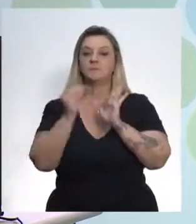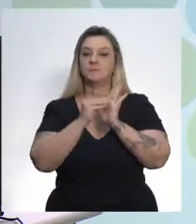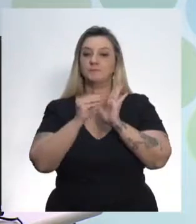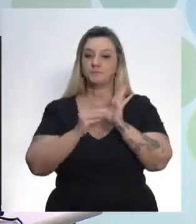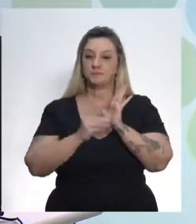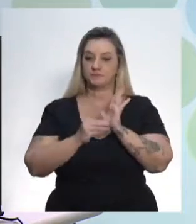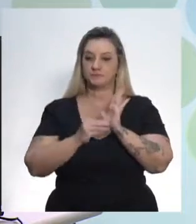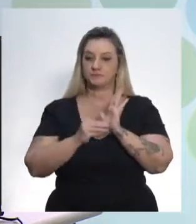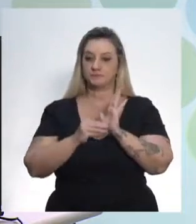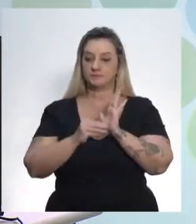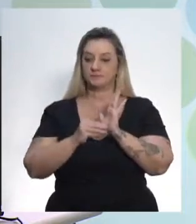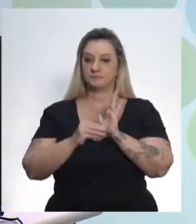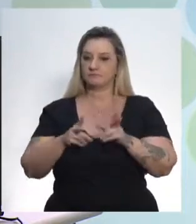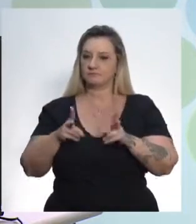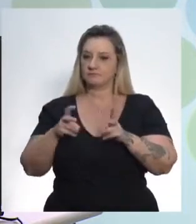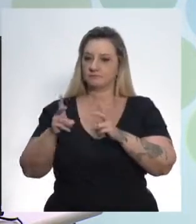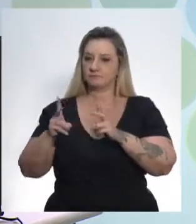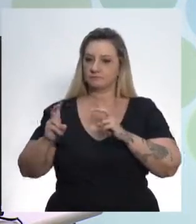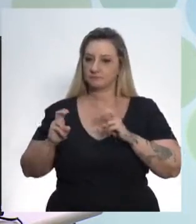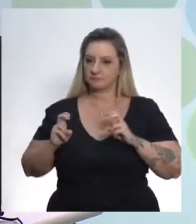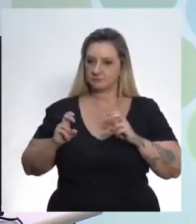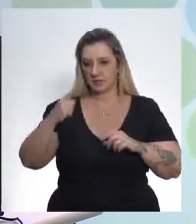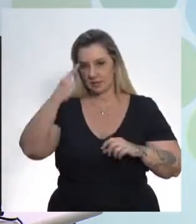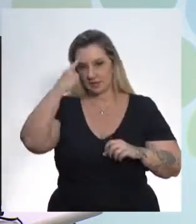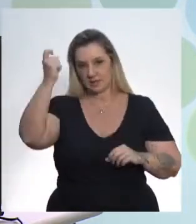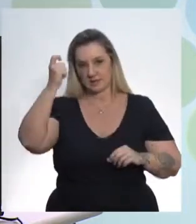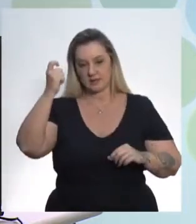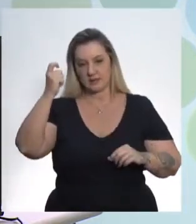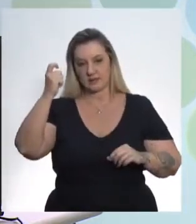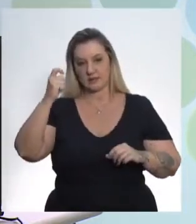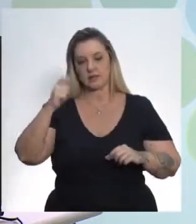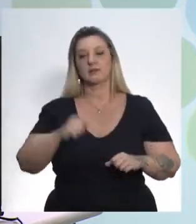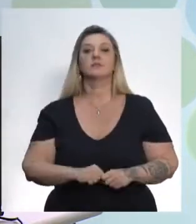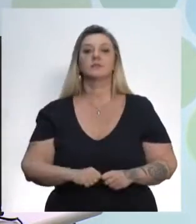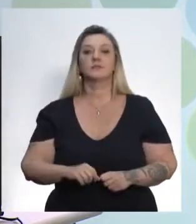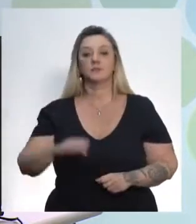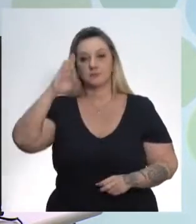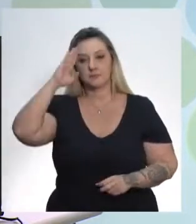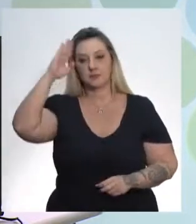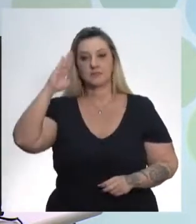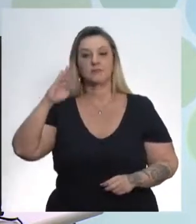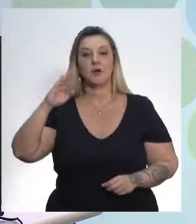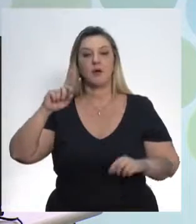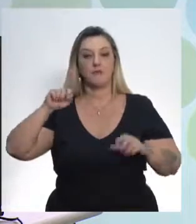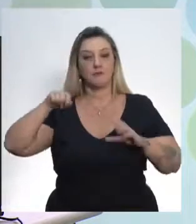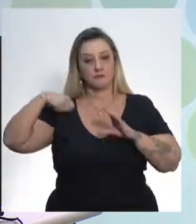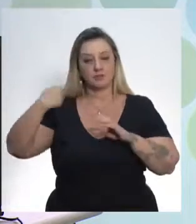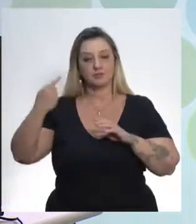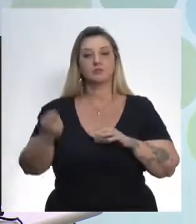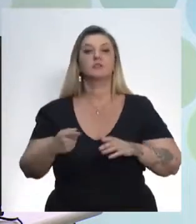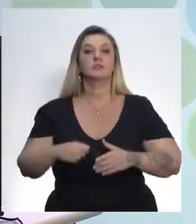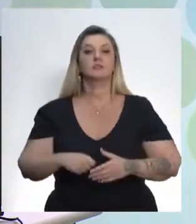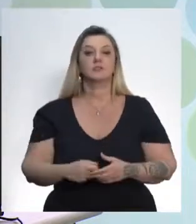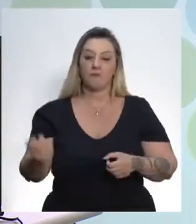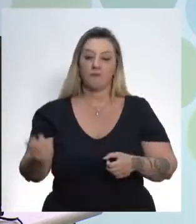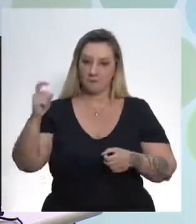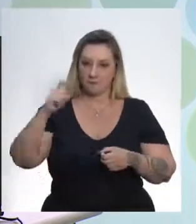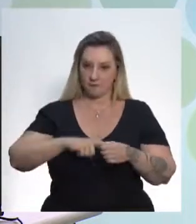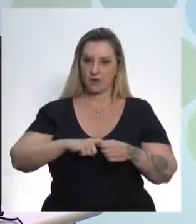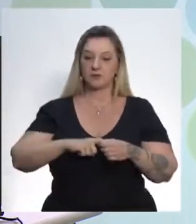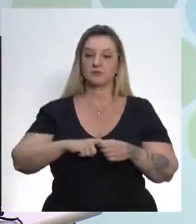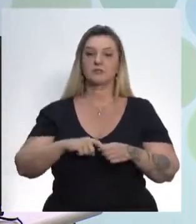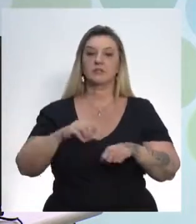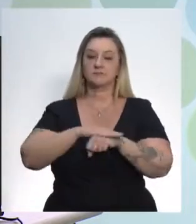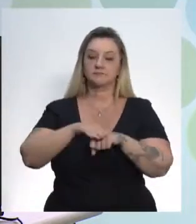registre as suas percepções, as ideias principais desse vídeo, e depois, daqui a pouquinho, a gente volta para conversar